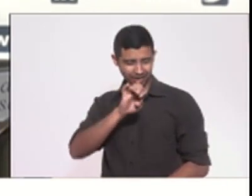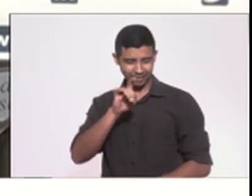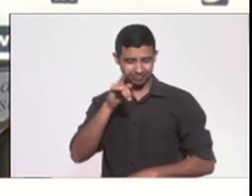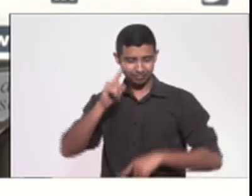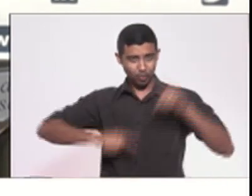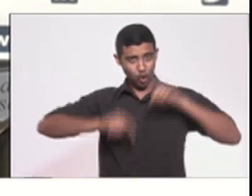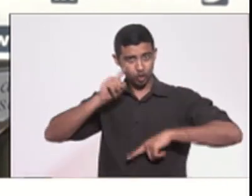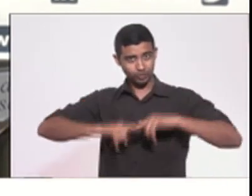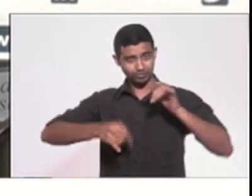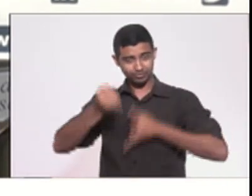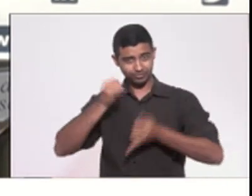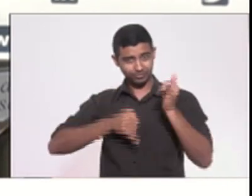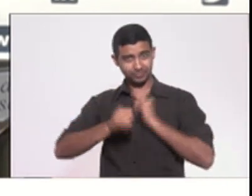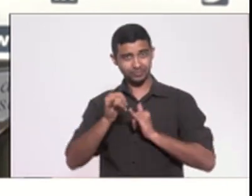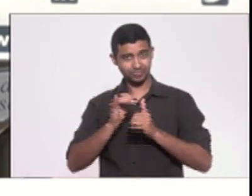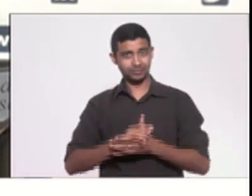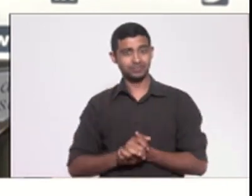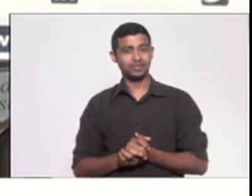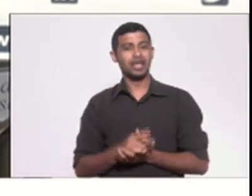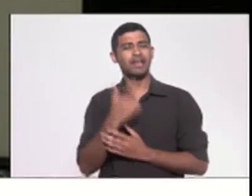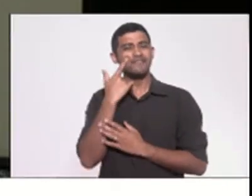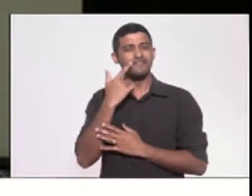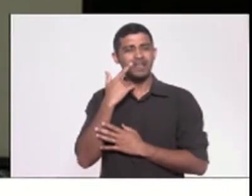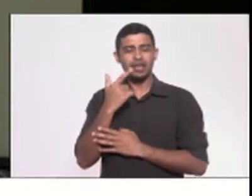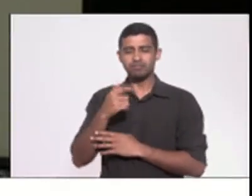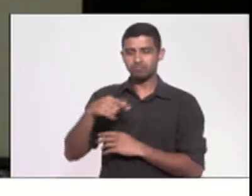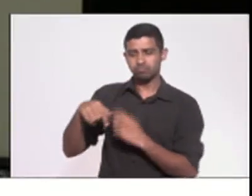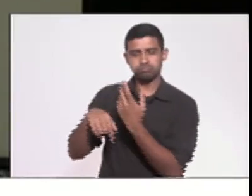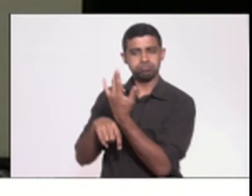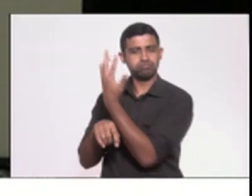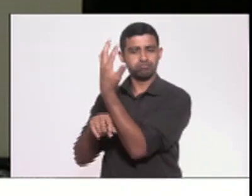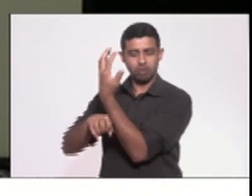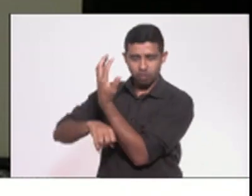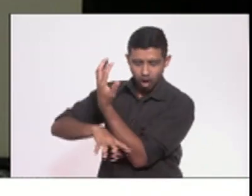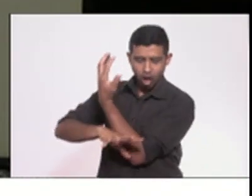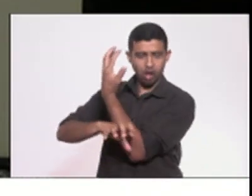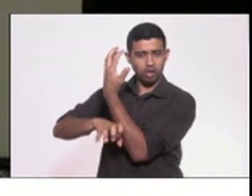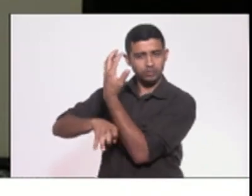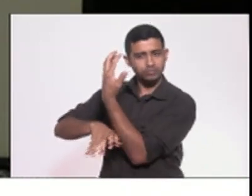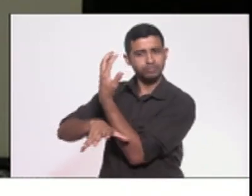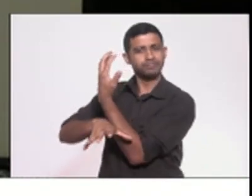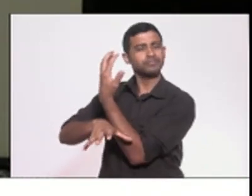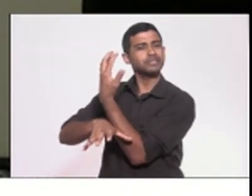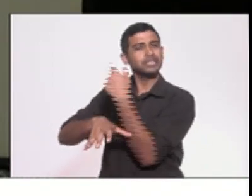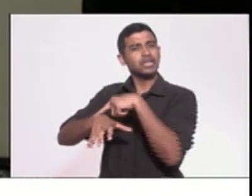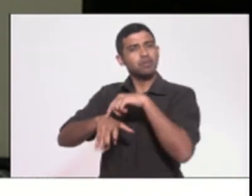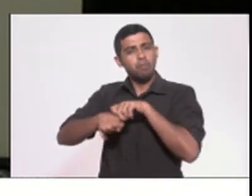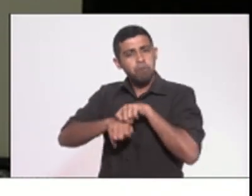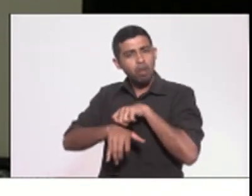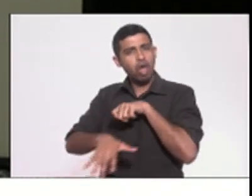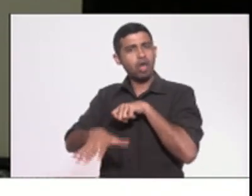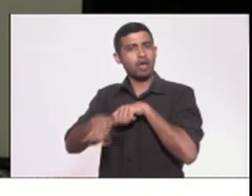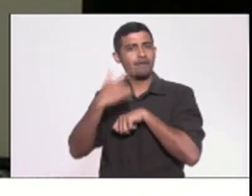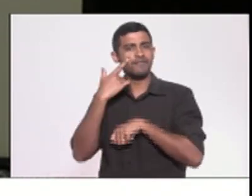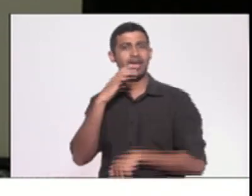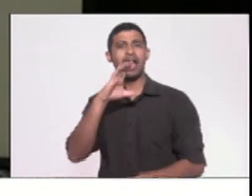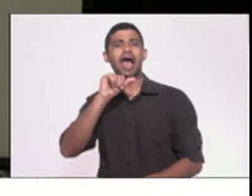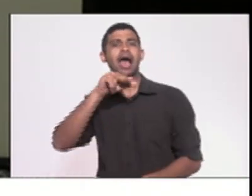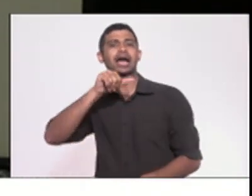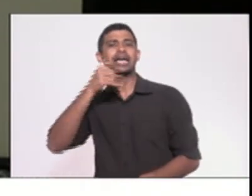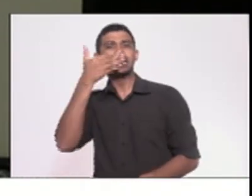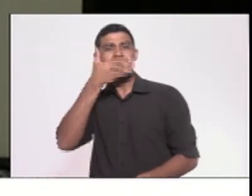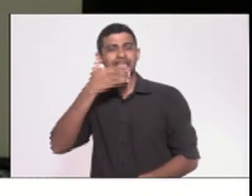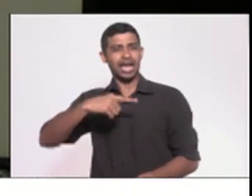na promoção do crescimento das raízes, né? Então, o inoculante é aquele ali do meio. A cana-de-açúcar consegue produzir